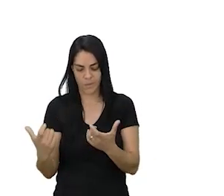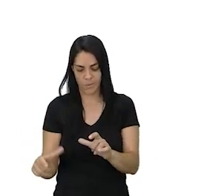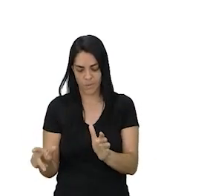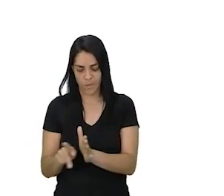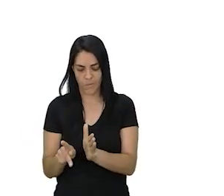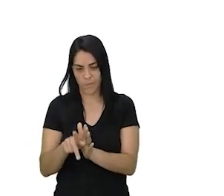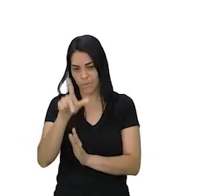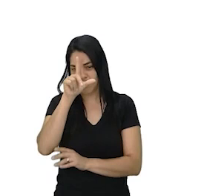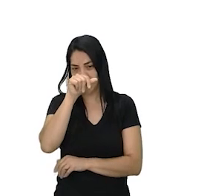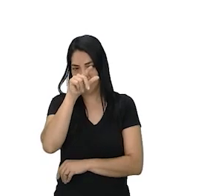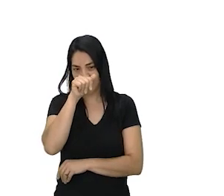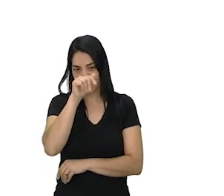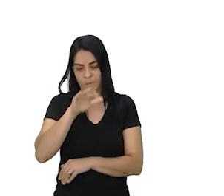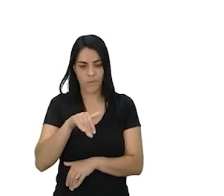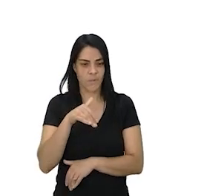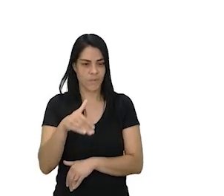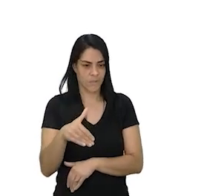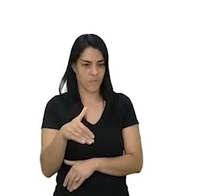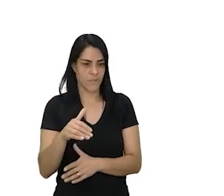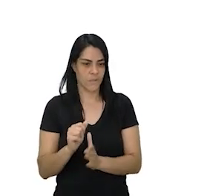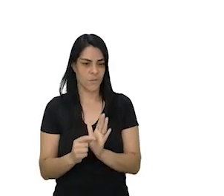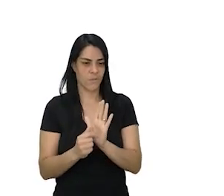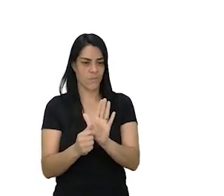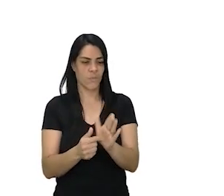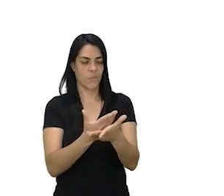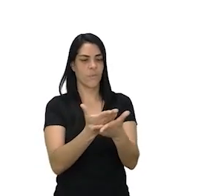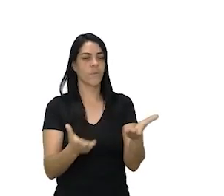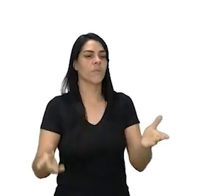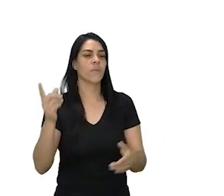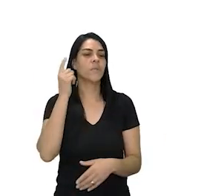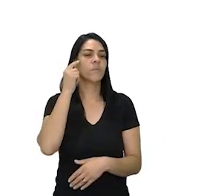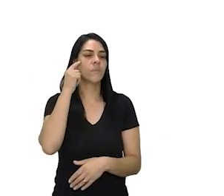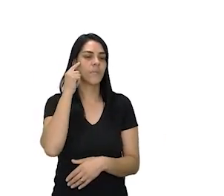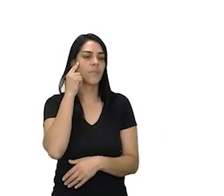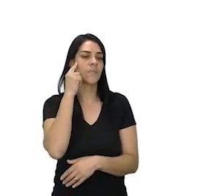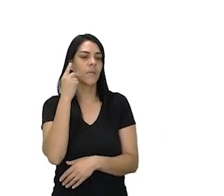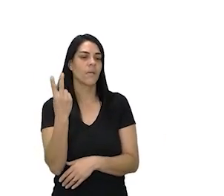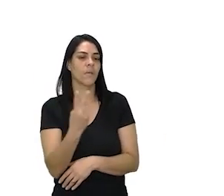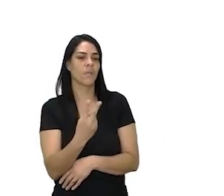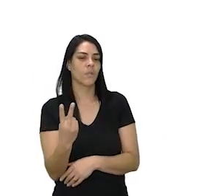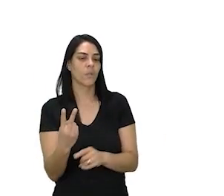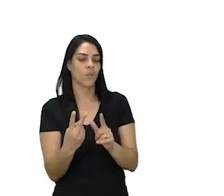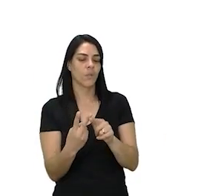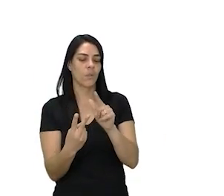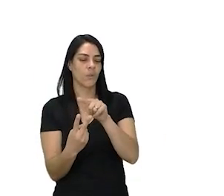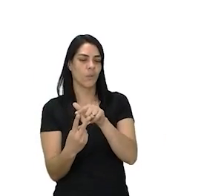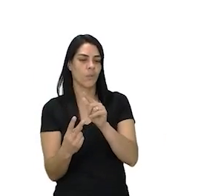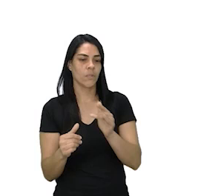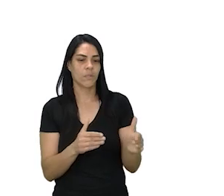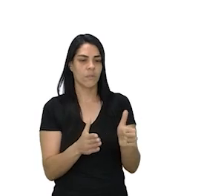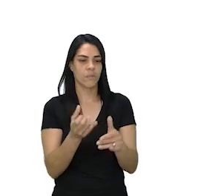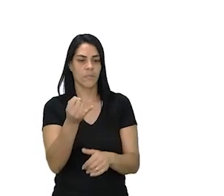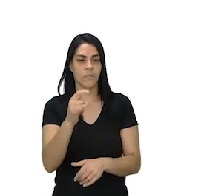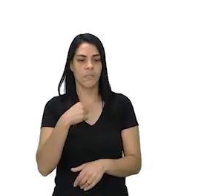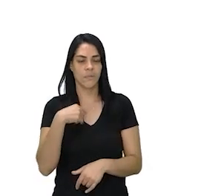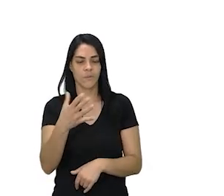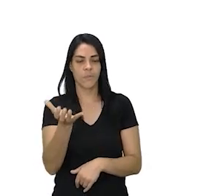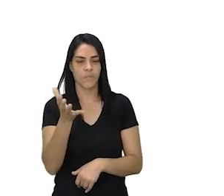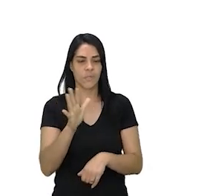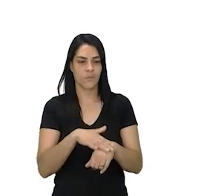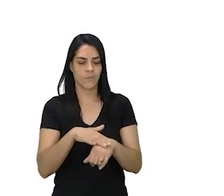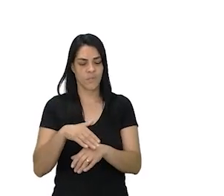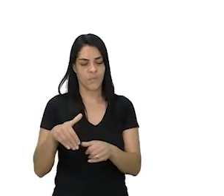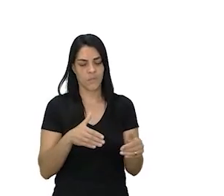aves. Então, esse daqui eu trouxe para a gente pensar 2 caminhos. Se eu quisesse fazer um percurso onde